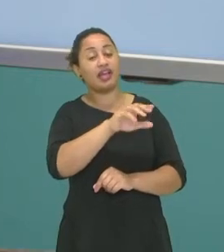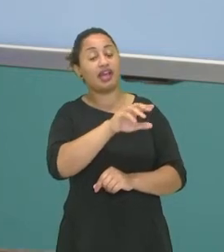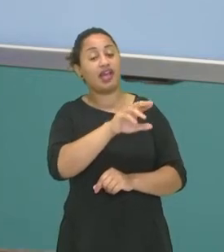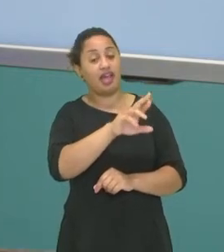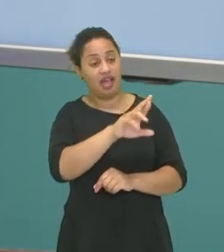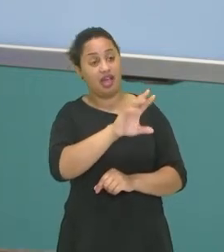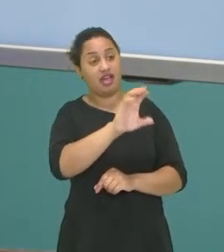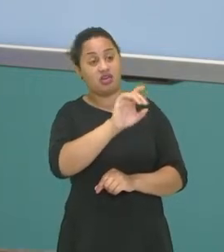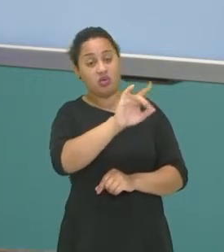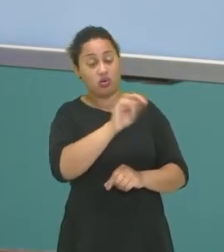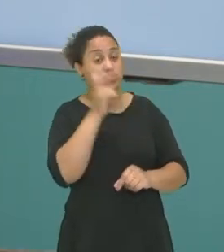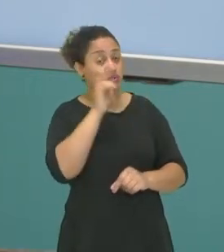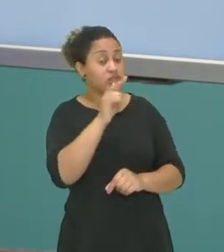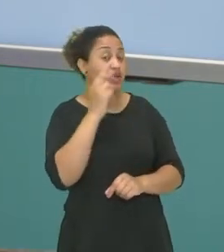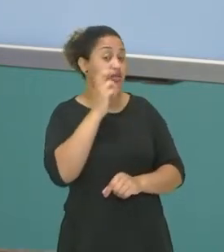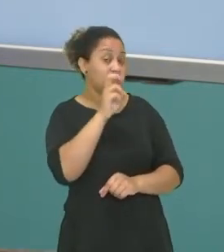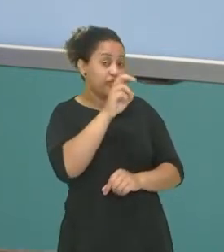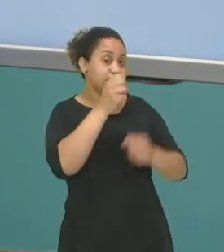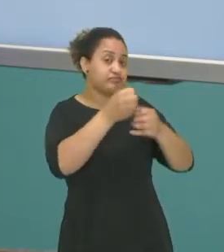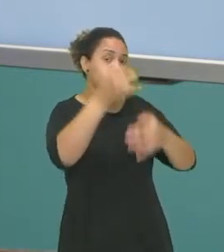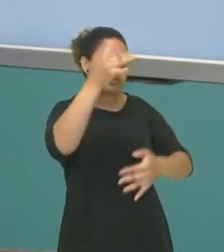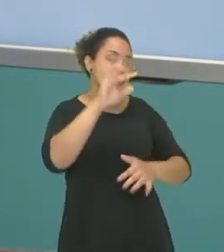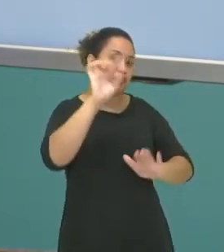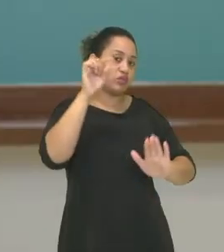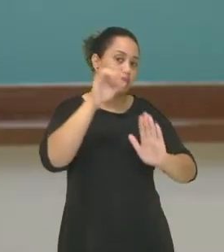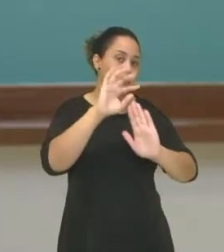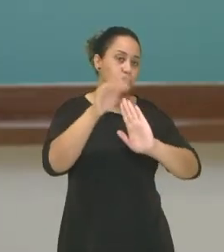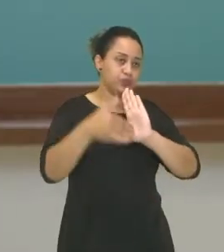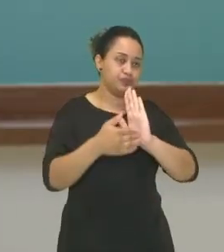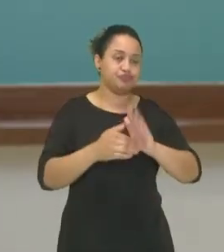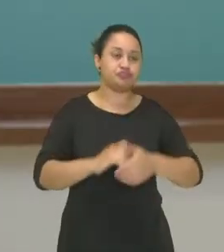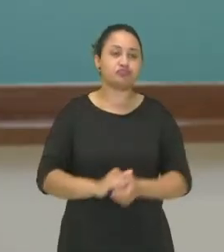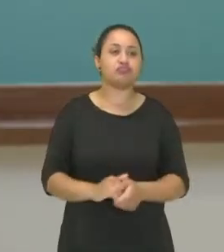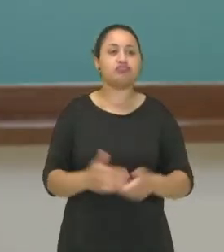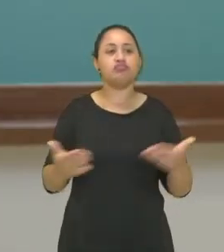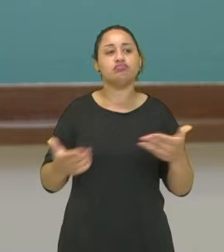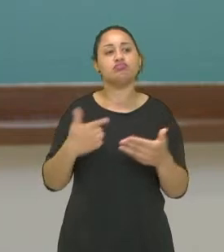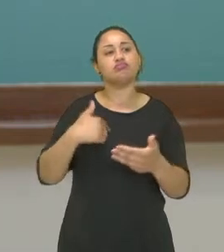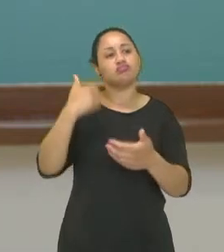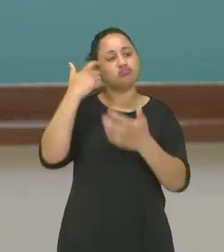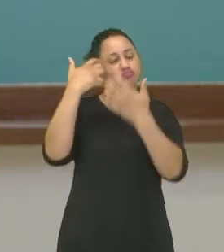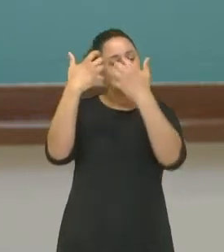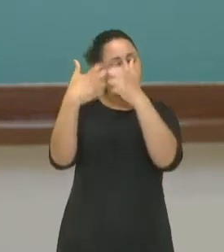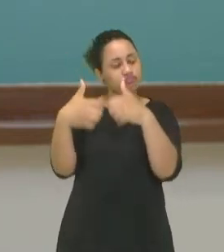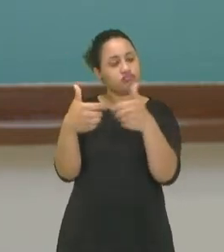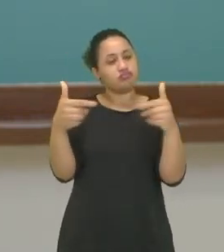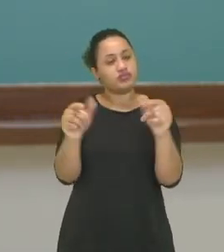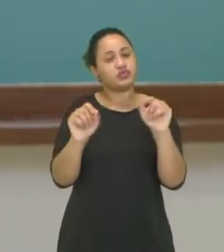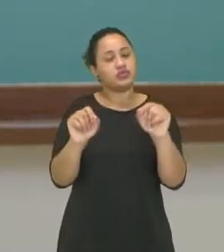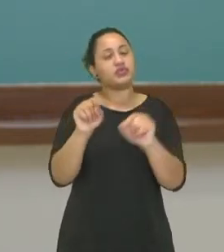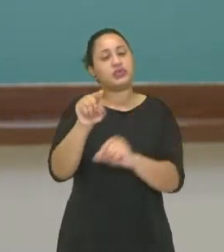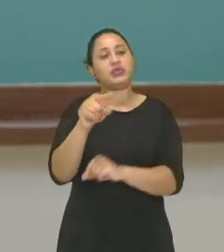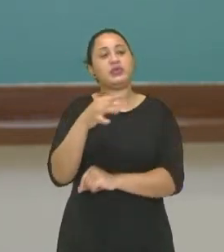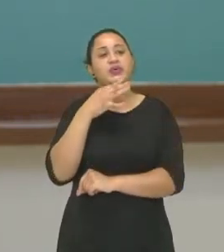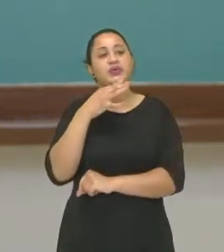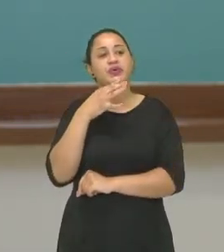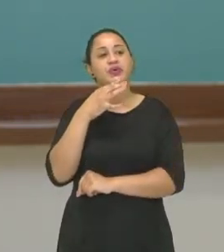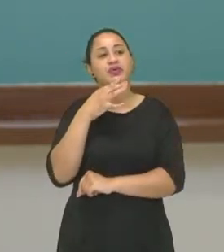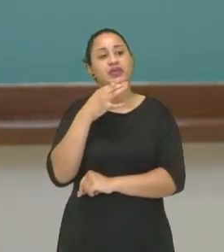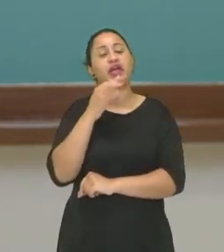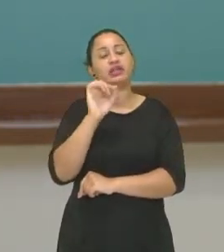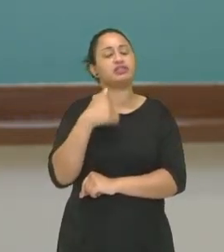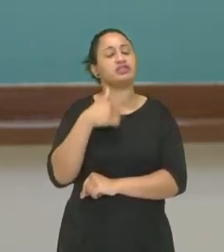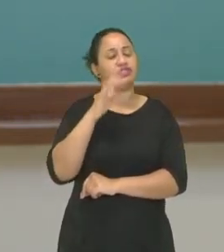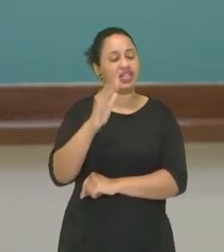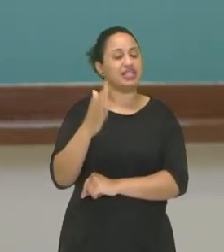aprofundar esse assunto ali. Beleza, gente, agora vamos refletir um pouquinho aqui, algo bem importante que você já ouviu falar aí em outras séries